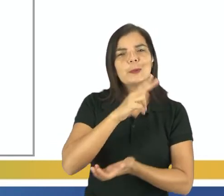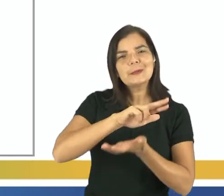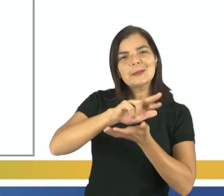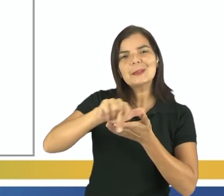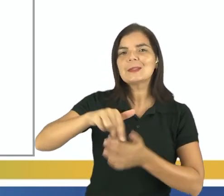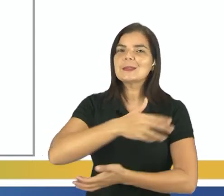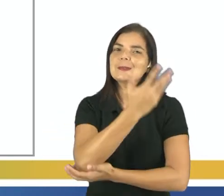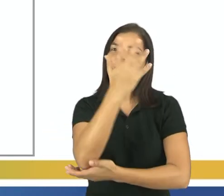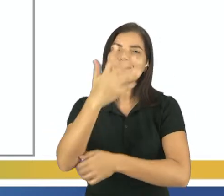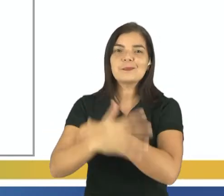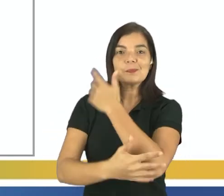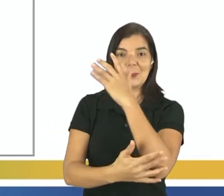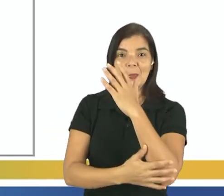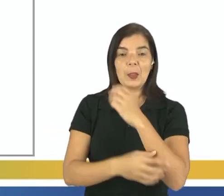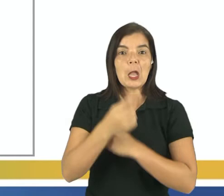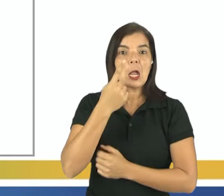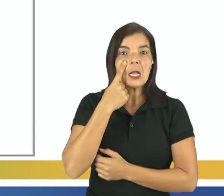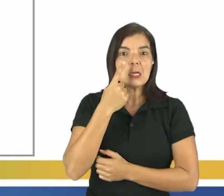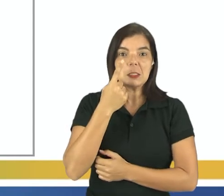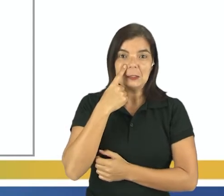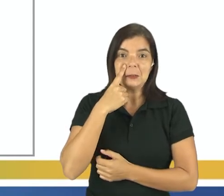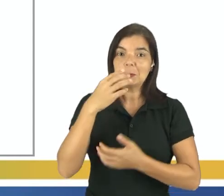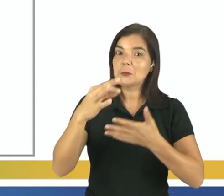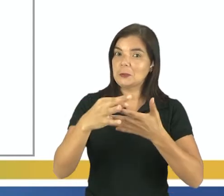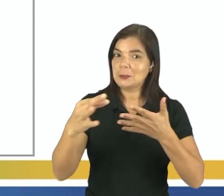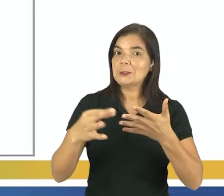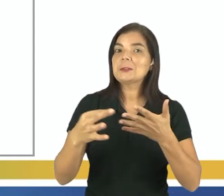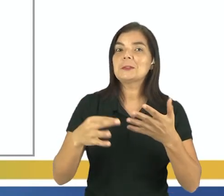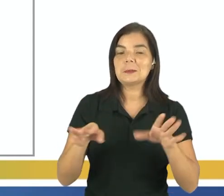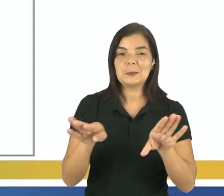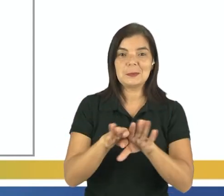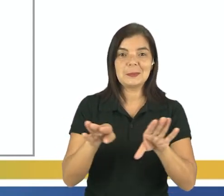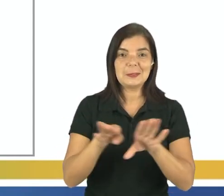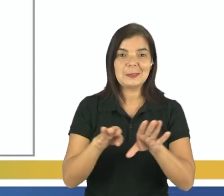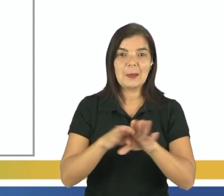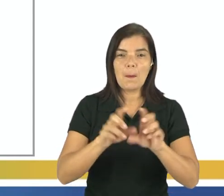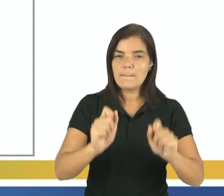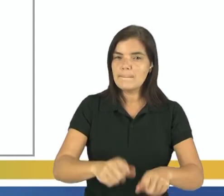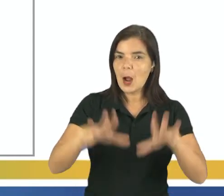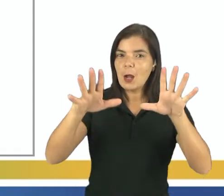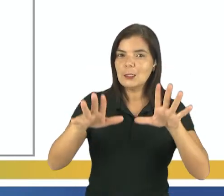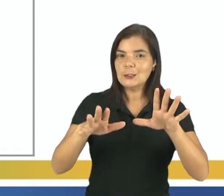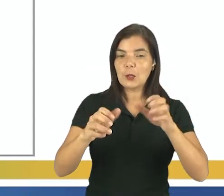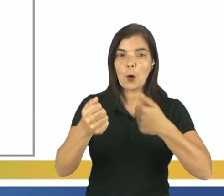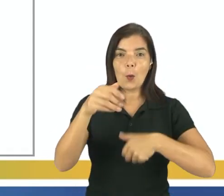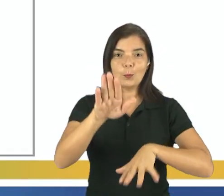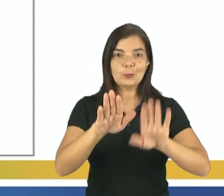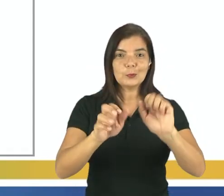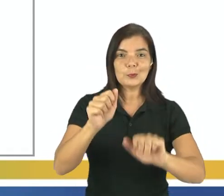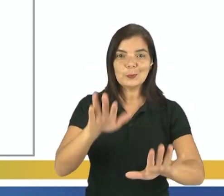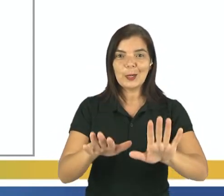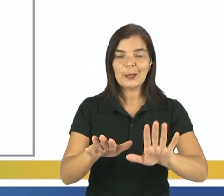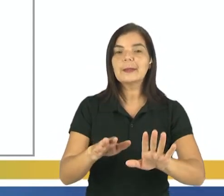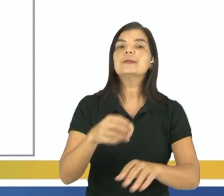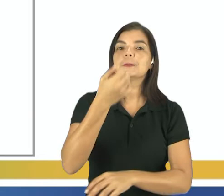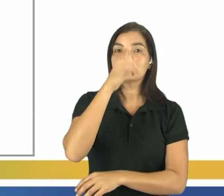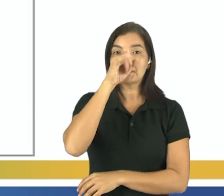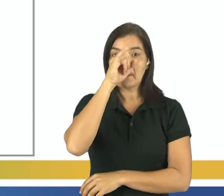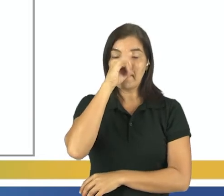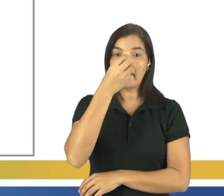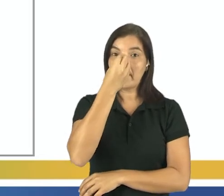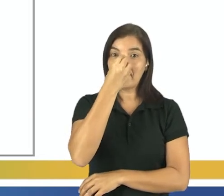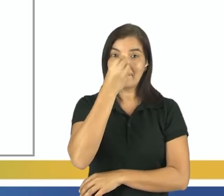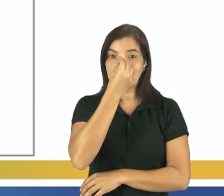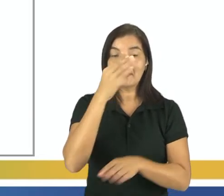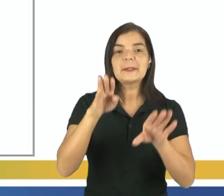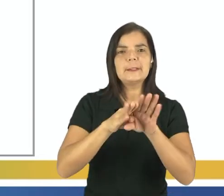e natureza. O espetáculo emprega elementos circenses, como mágica, mímica, palhaçaria e